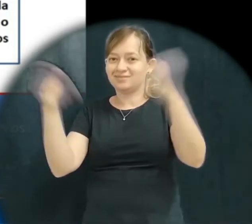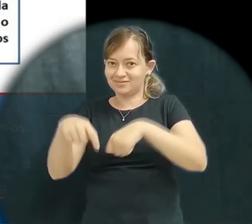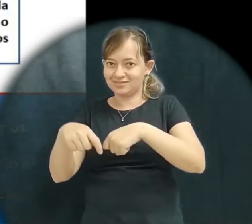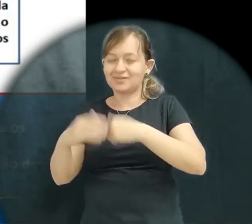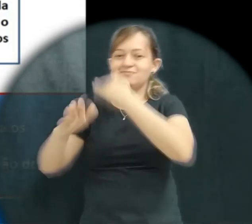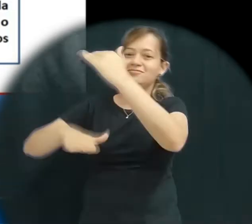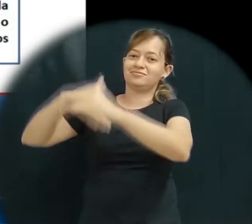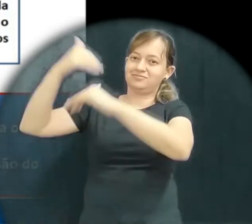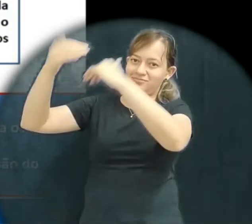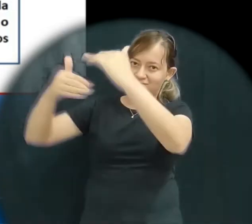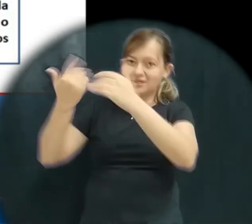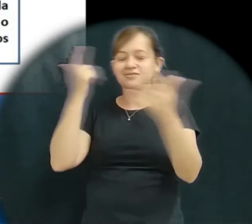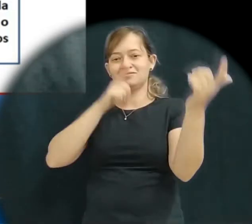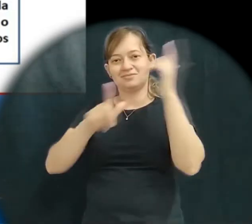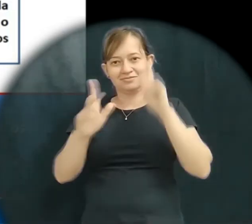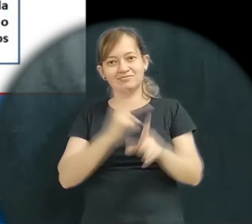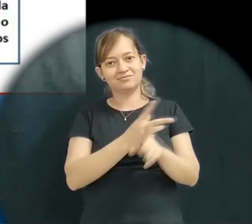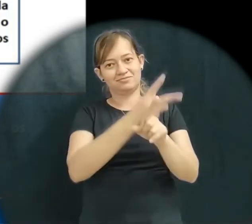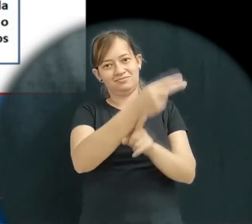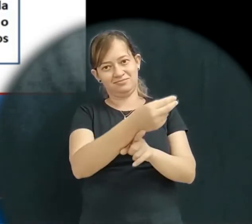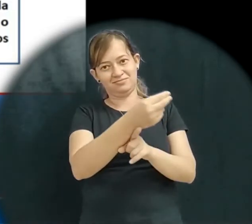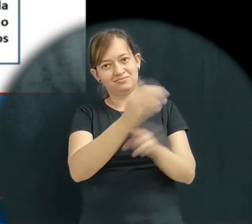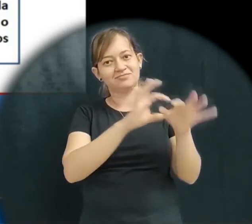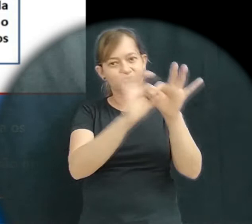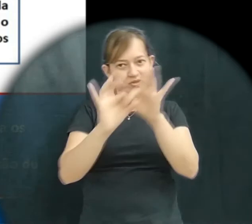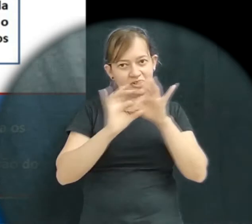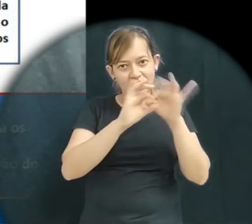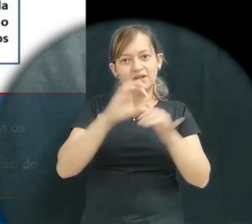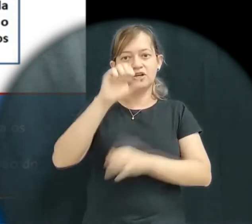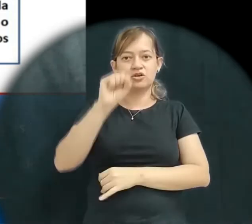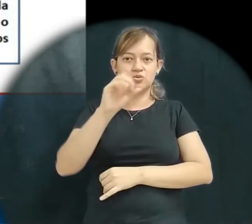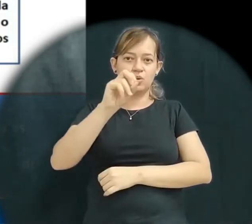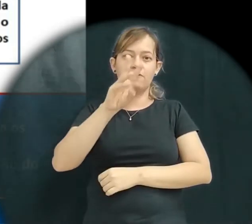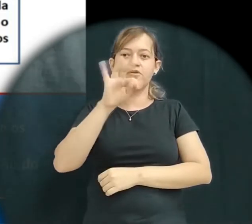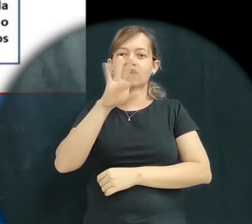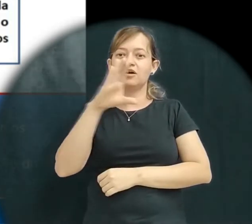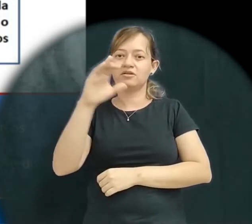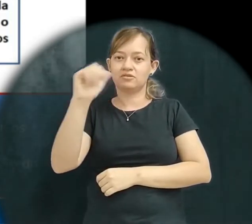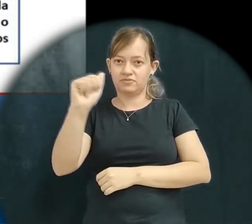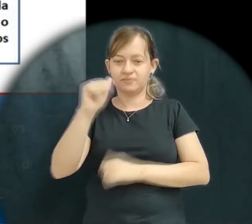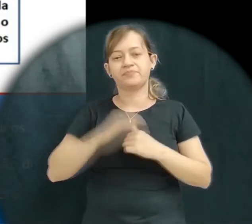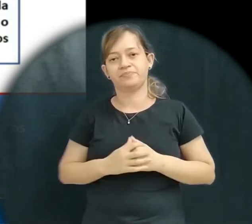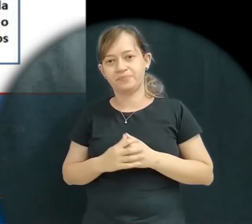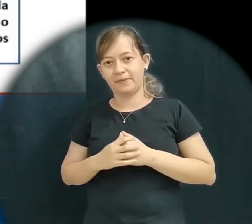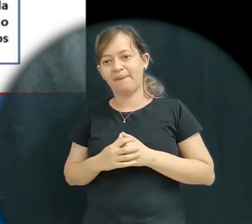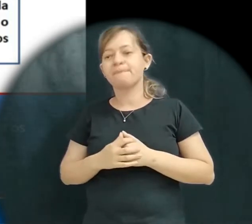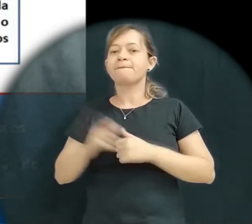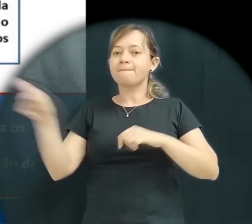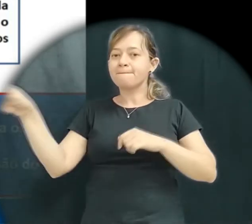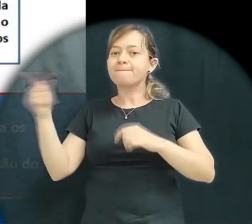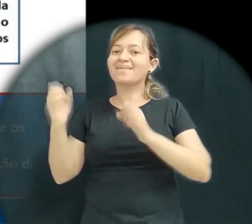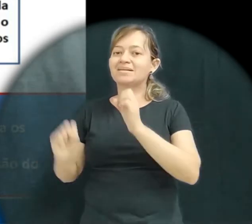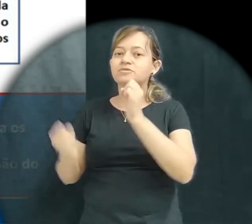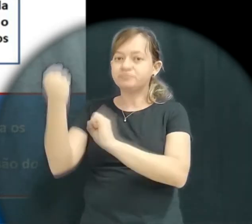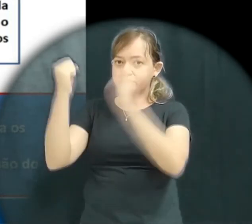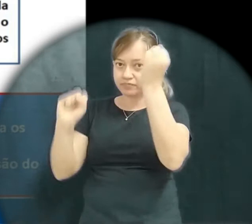para resistir à expansão comunista. Então tinham aí dois objetivos principais, que era beneficiar as indústrias americanas